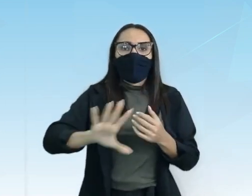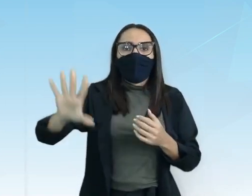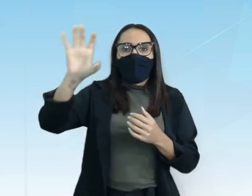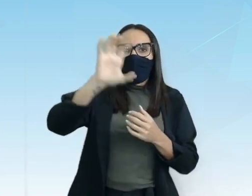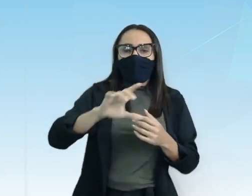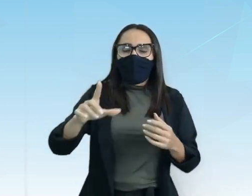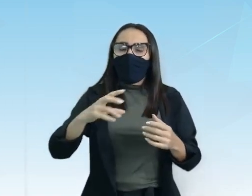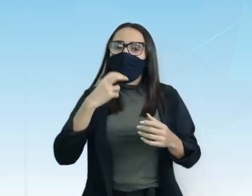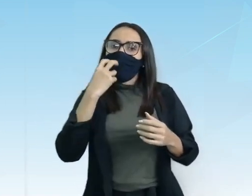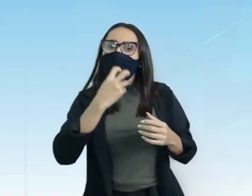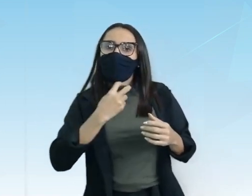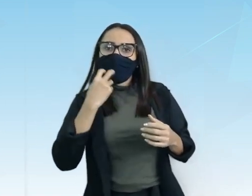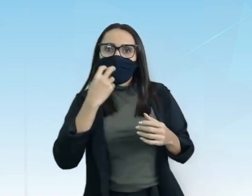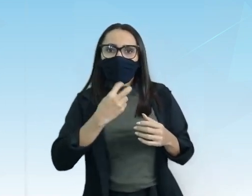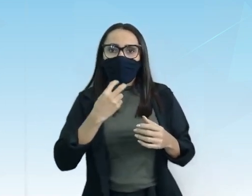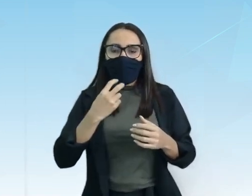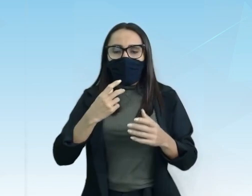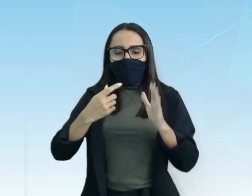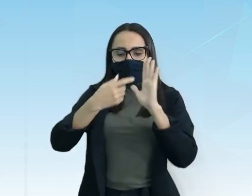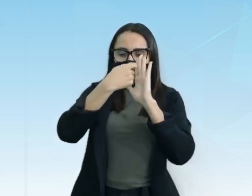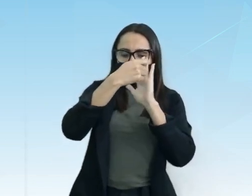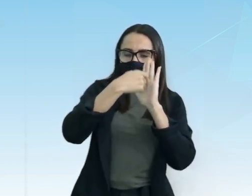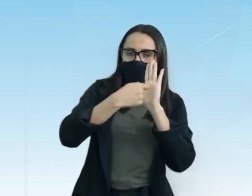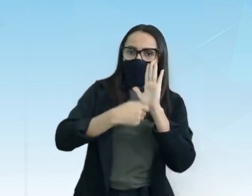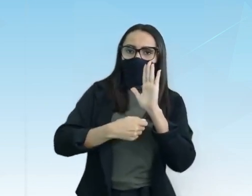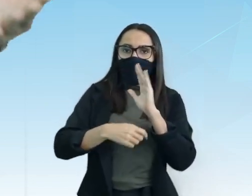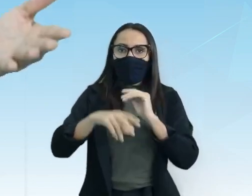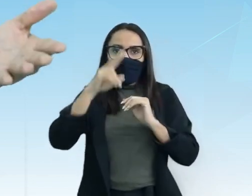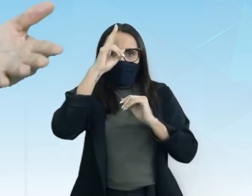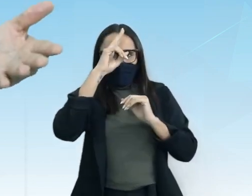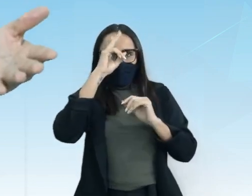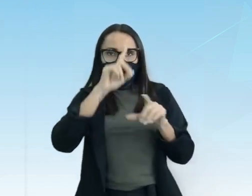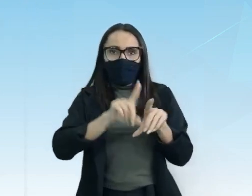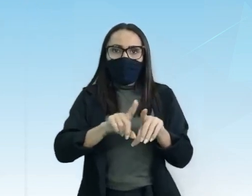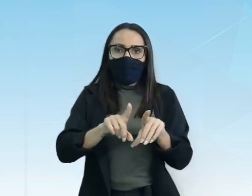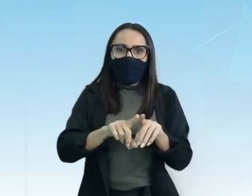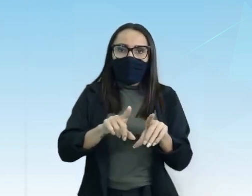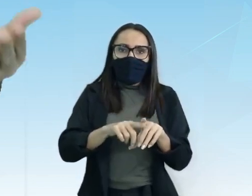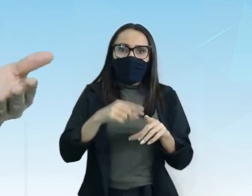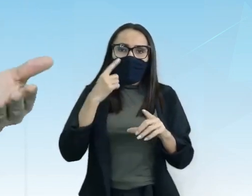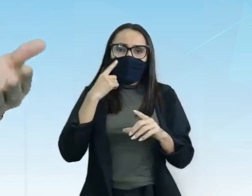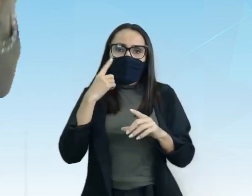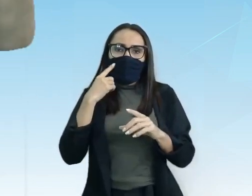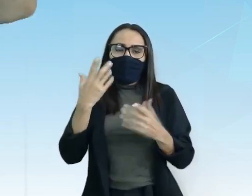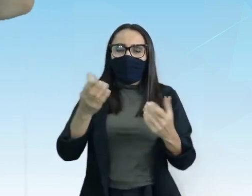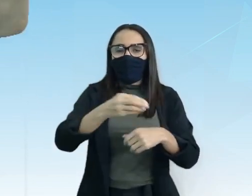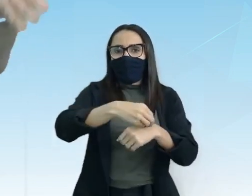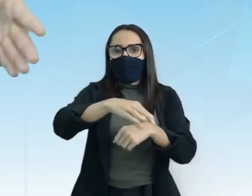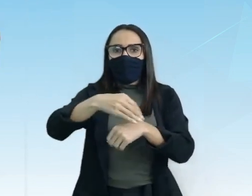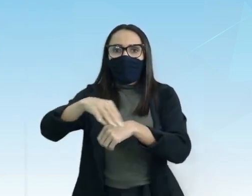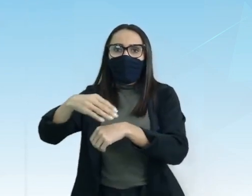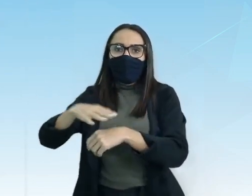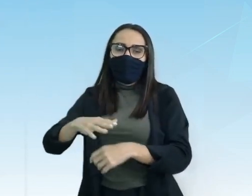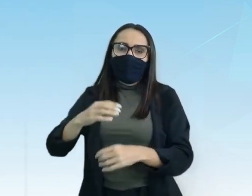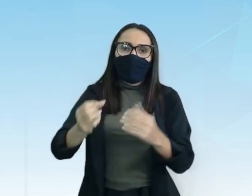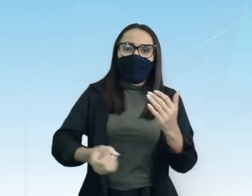Da oralidade para a escrita. E lembrar que, no caso, Chico Bento é uma transposição disso porque é uma